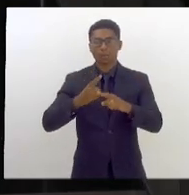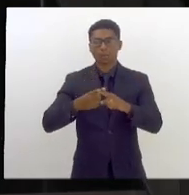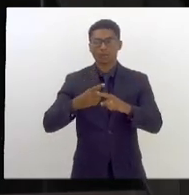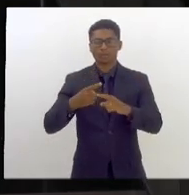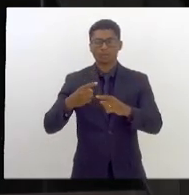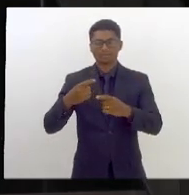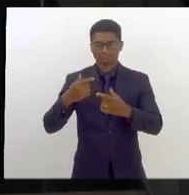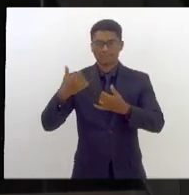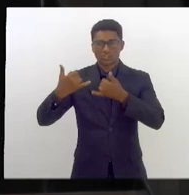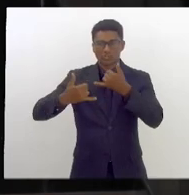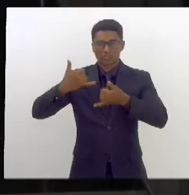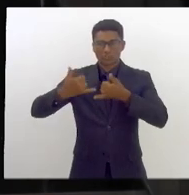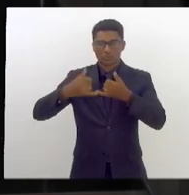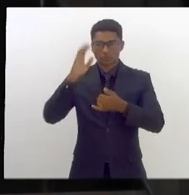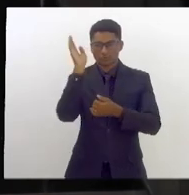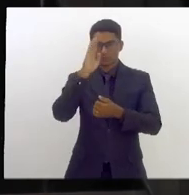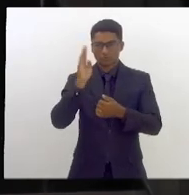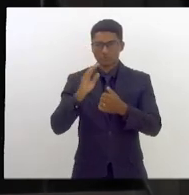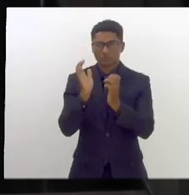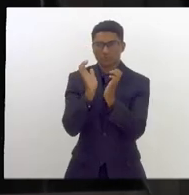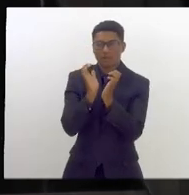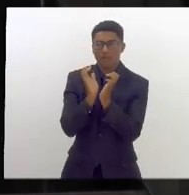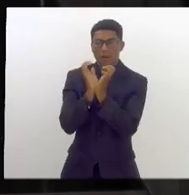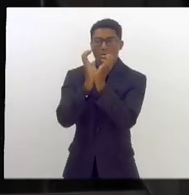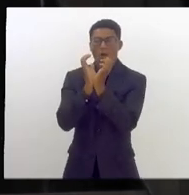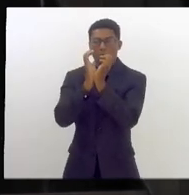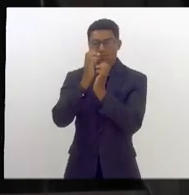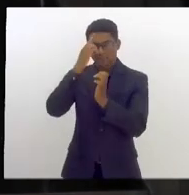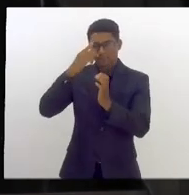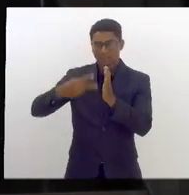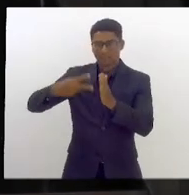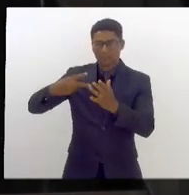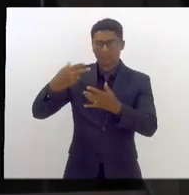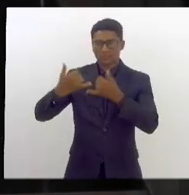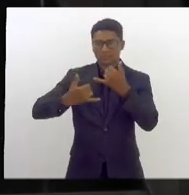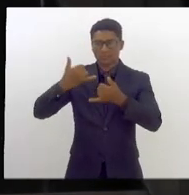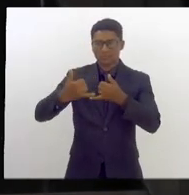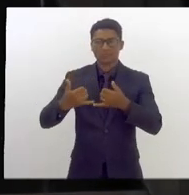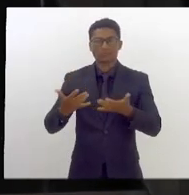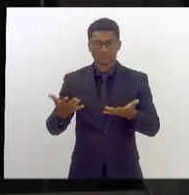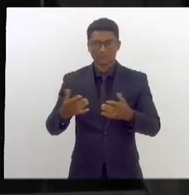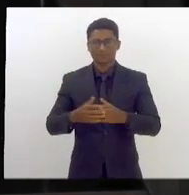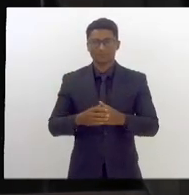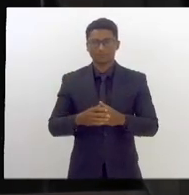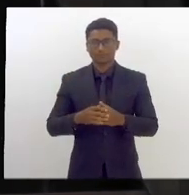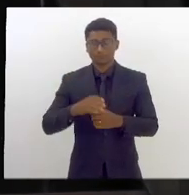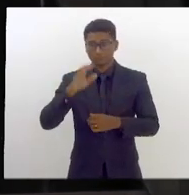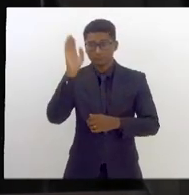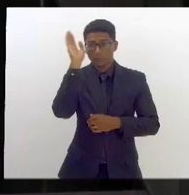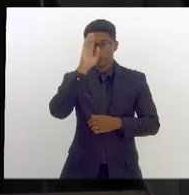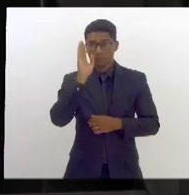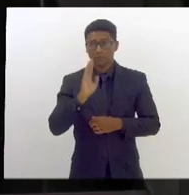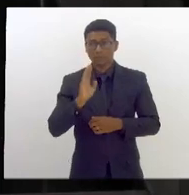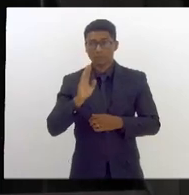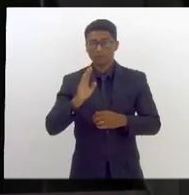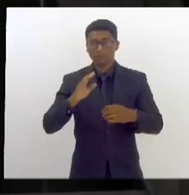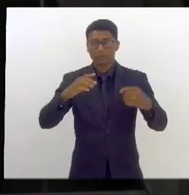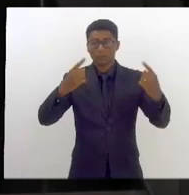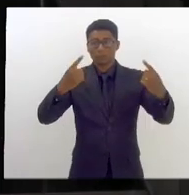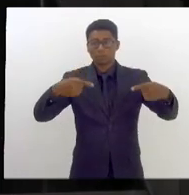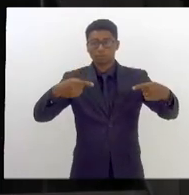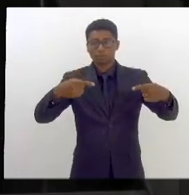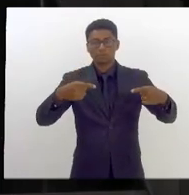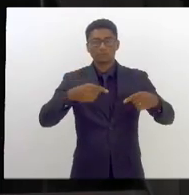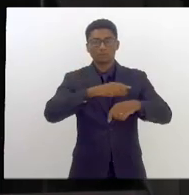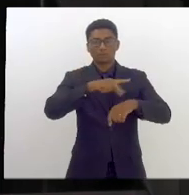na Copa do Mundo segunda rodada de grupos e o Brasil enfrentou o chamado ferrolho